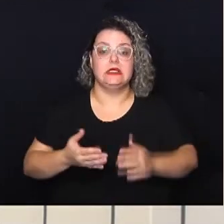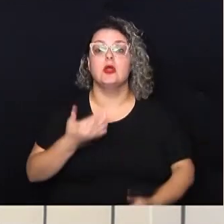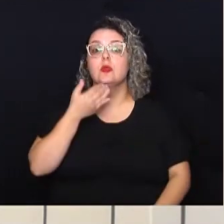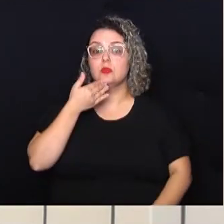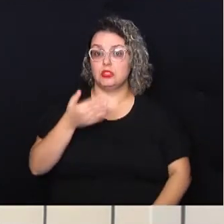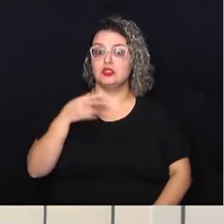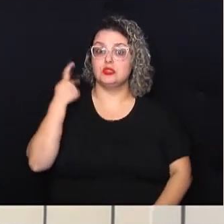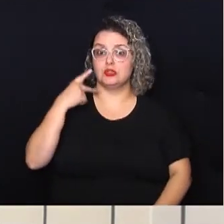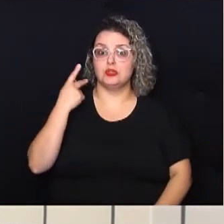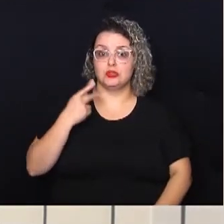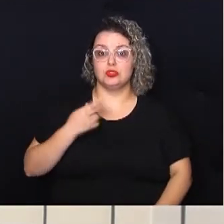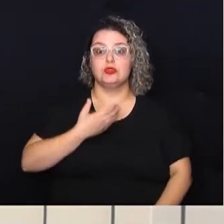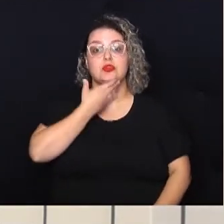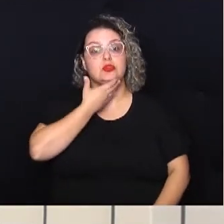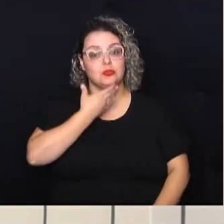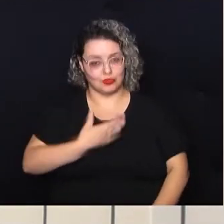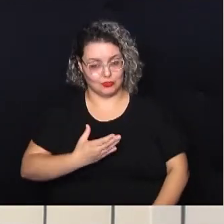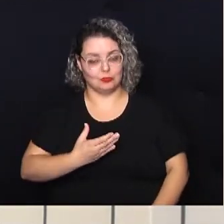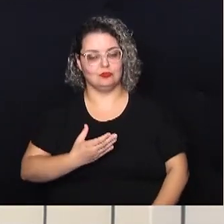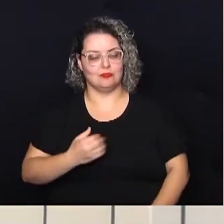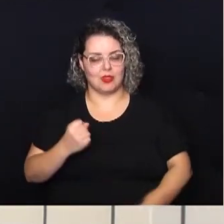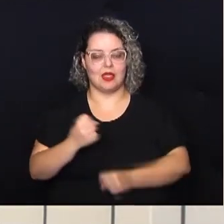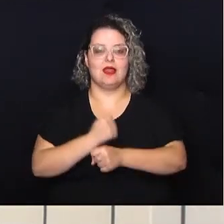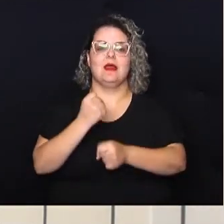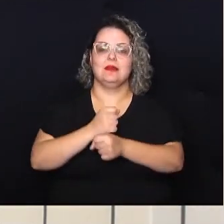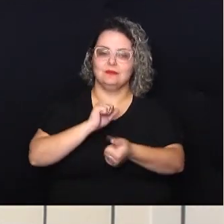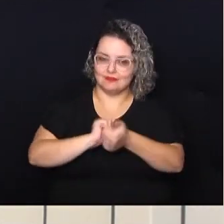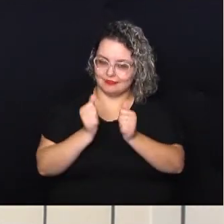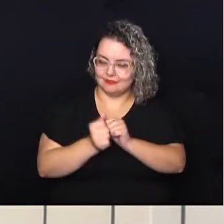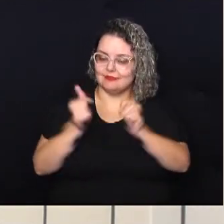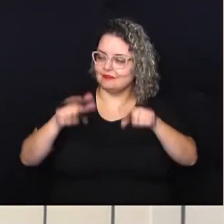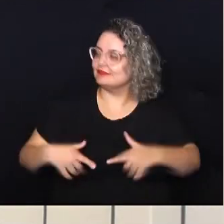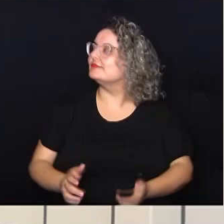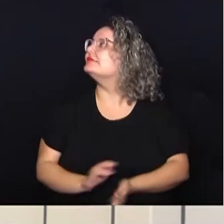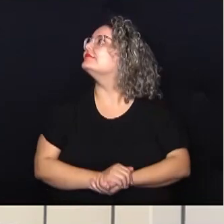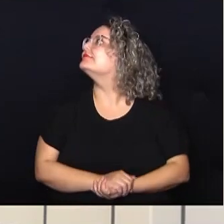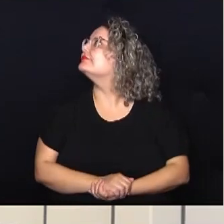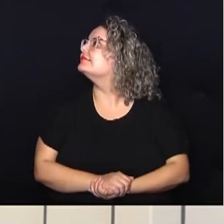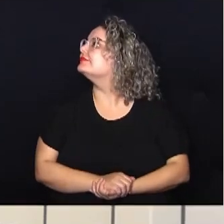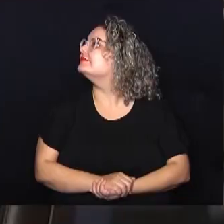do vereador Carmo Luiz para revitalizar o local.